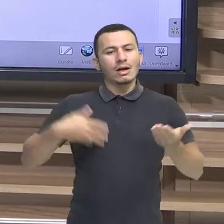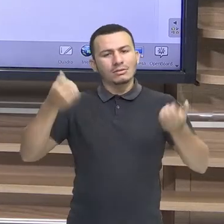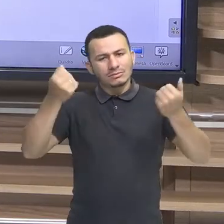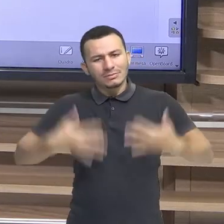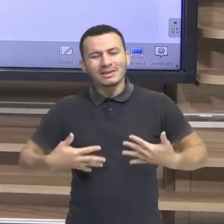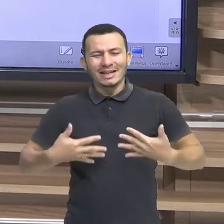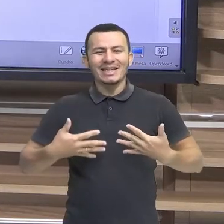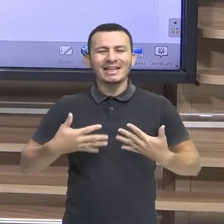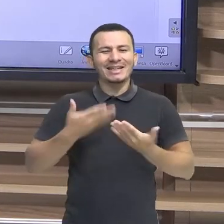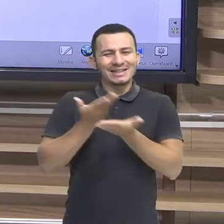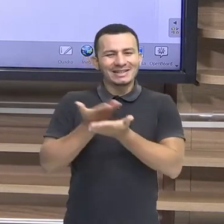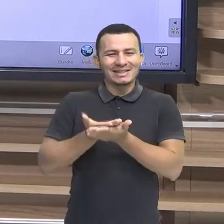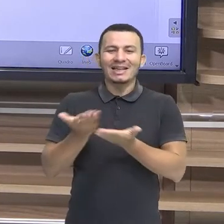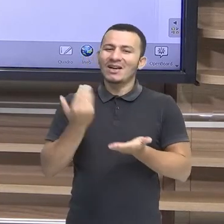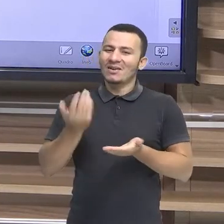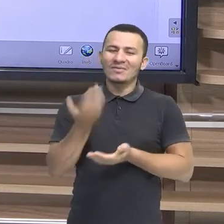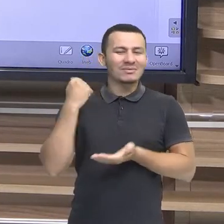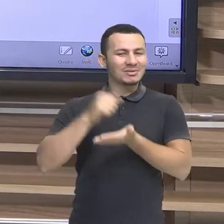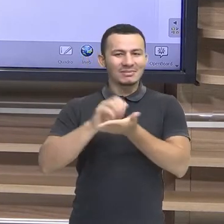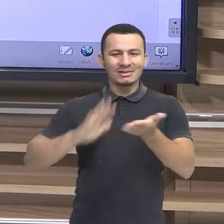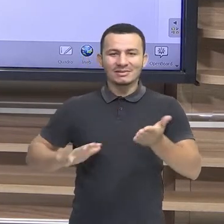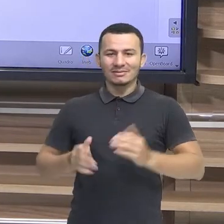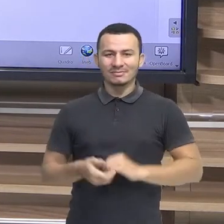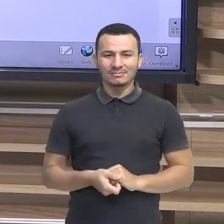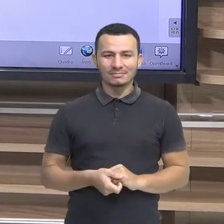isso, vamos agora para as questões da DLI.